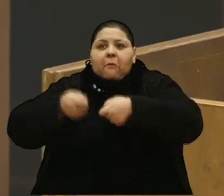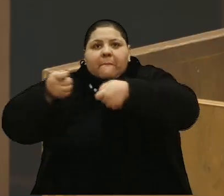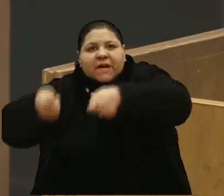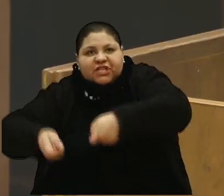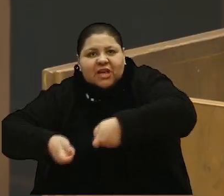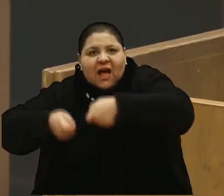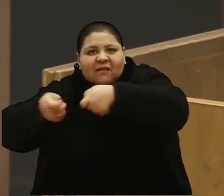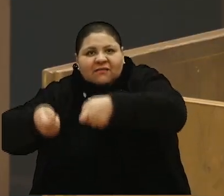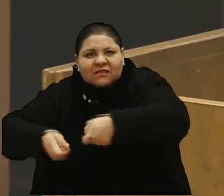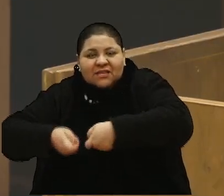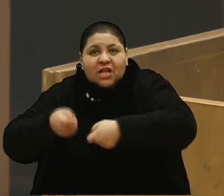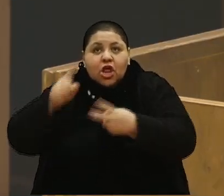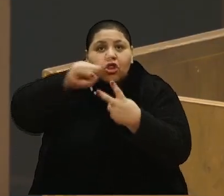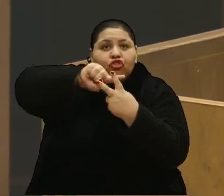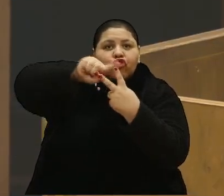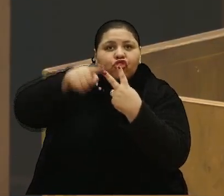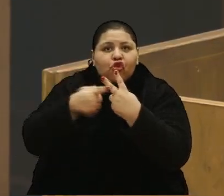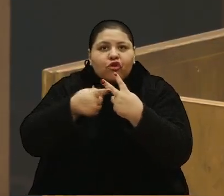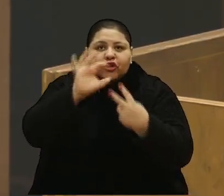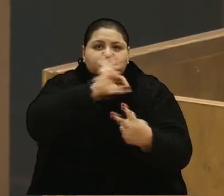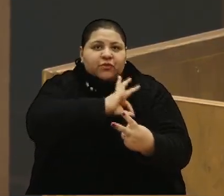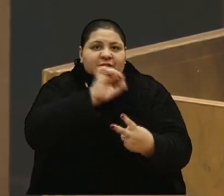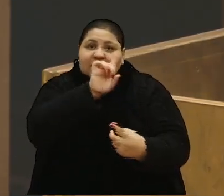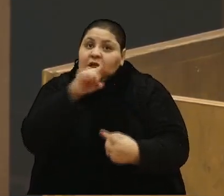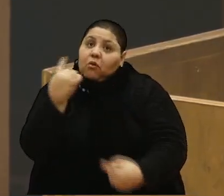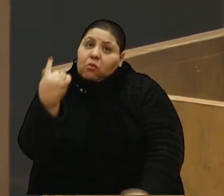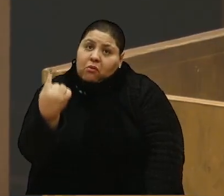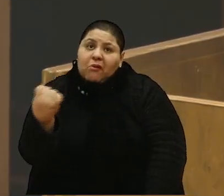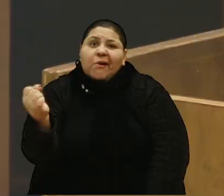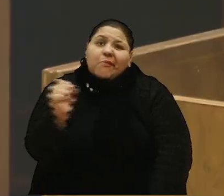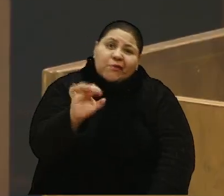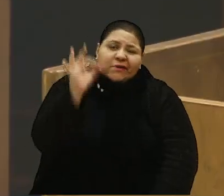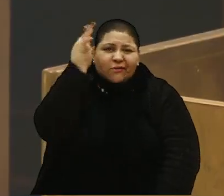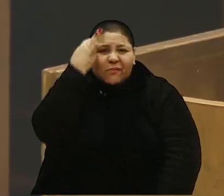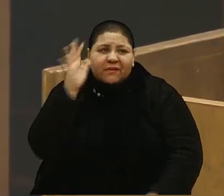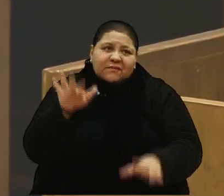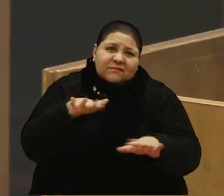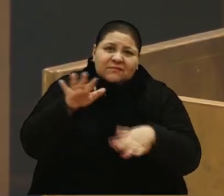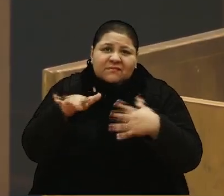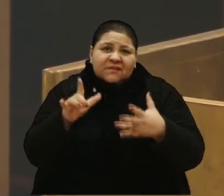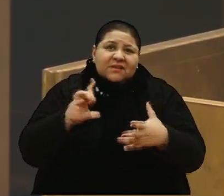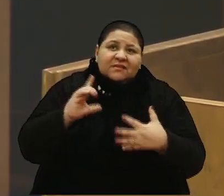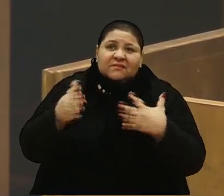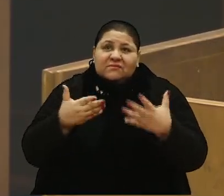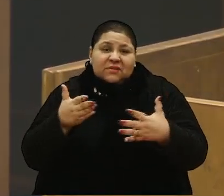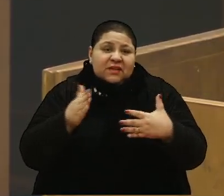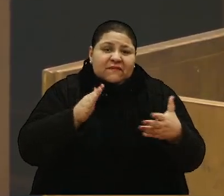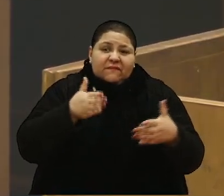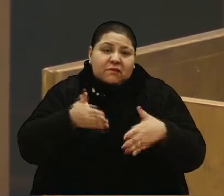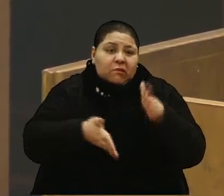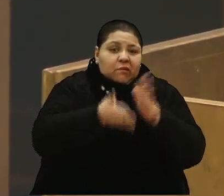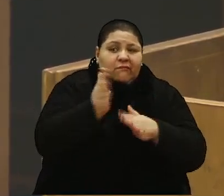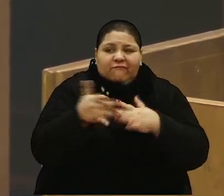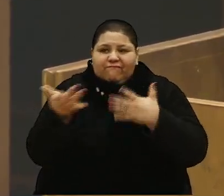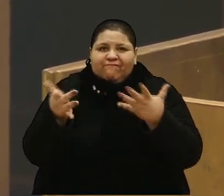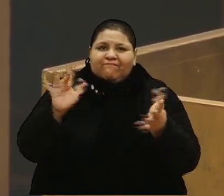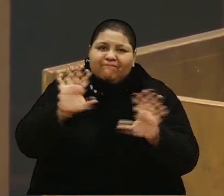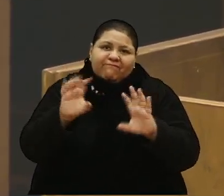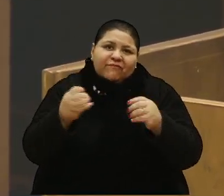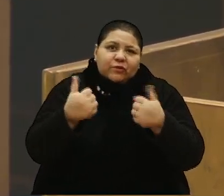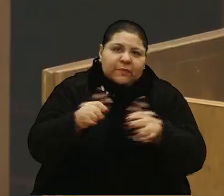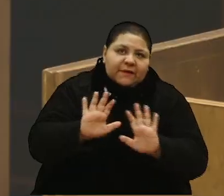e estavam em 2 policiais, não era um. Se tivesse um ainda dava para entender, porque ele não teve para onde correr, atirou. Tudo